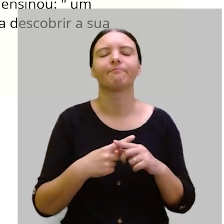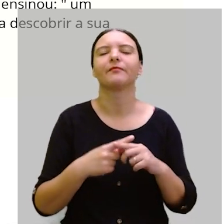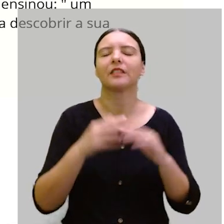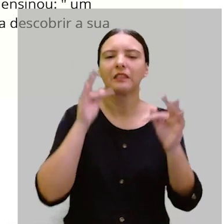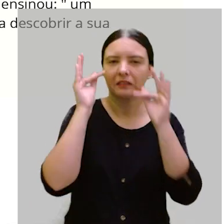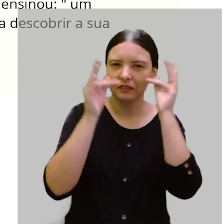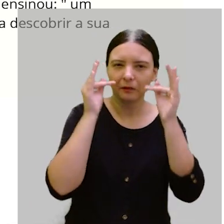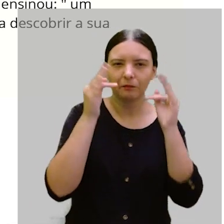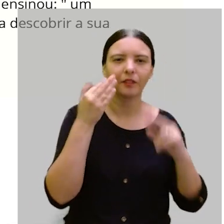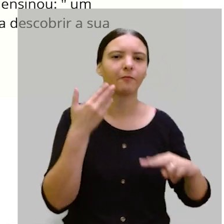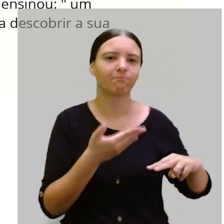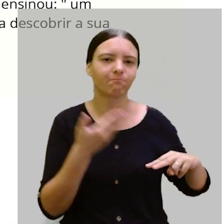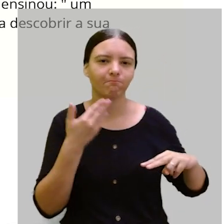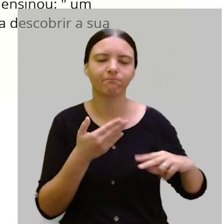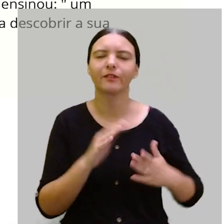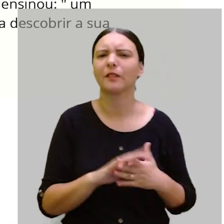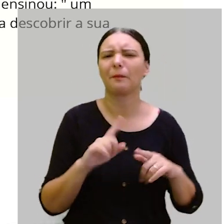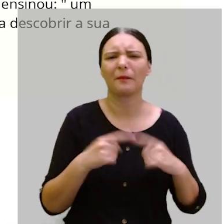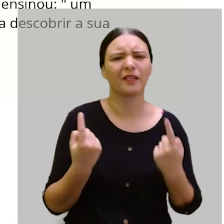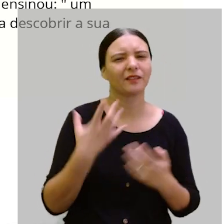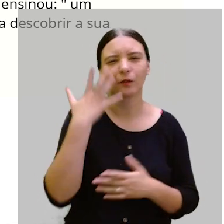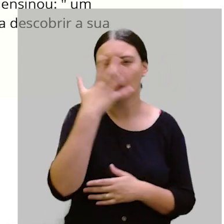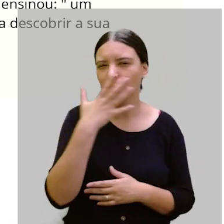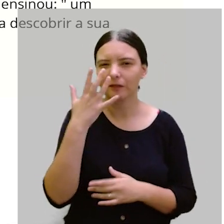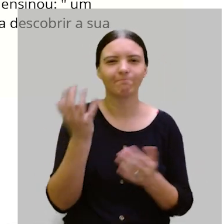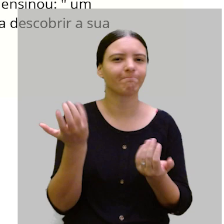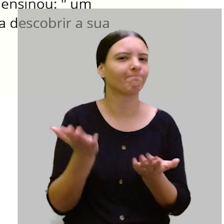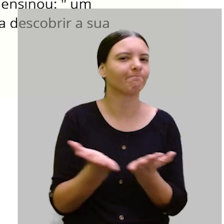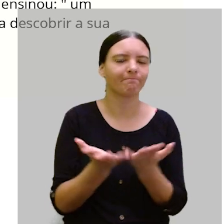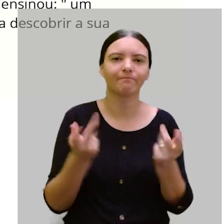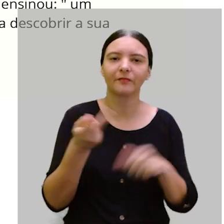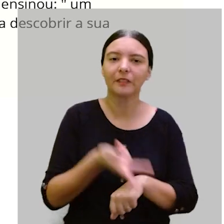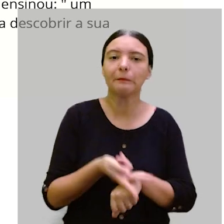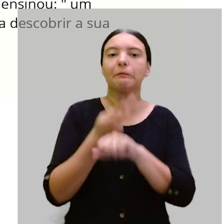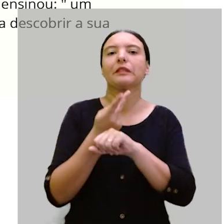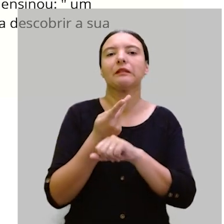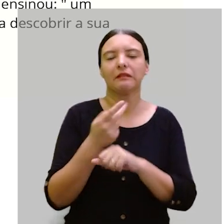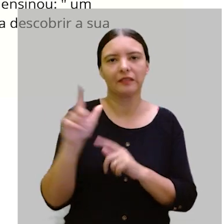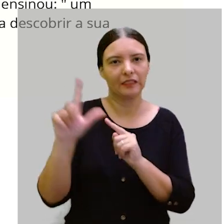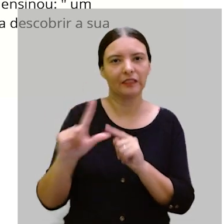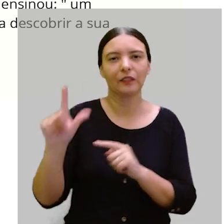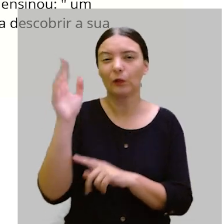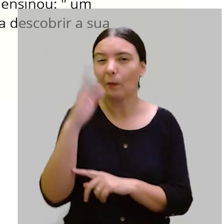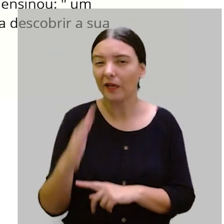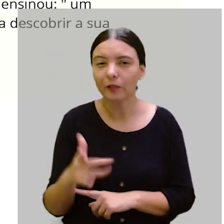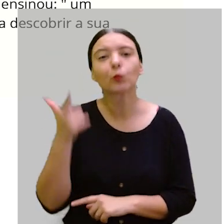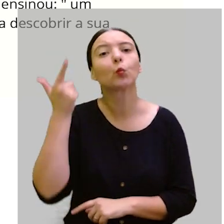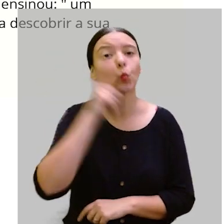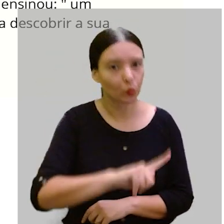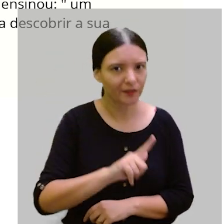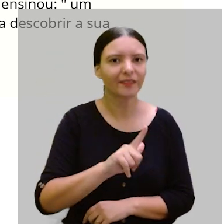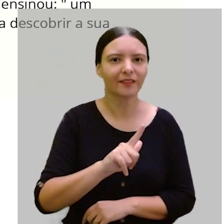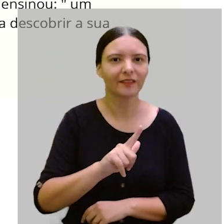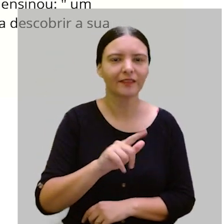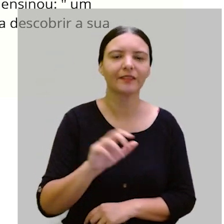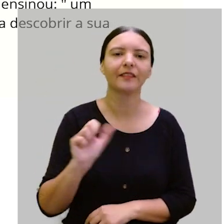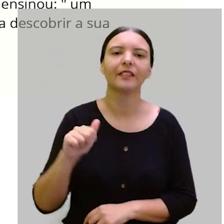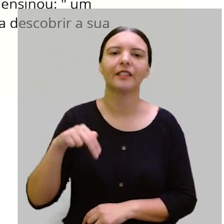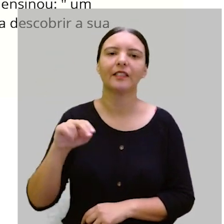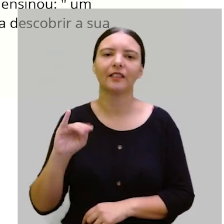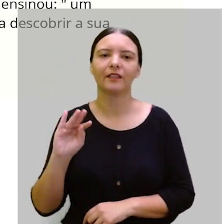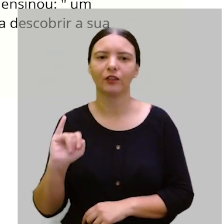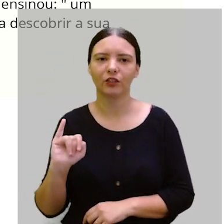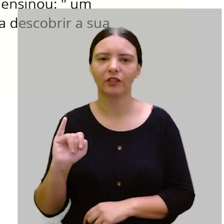foi modesto, mas o romance de estreia dele, que ele ganhou um dos prêmios mais importantes de literatura do Brasil, chama